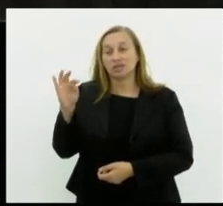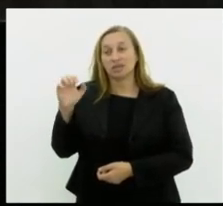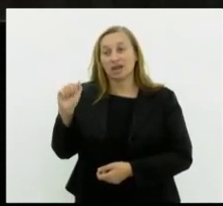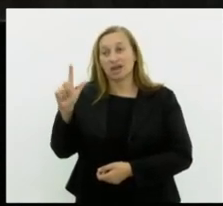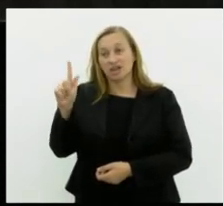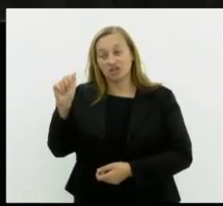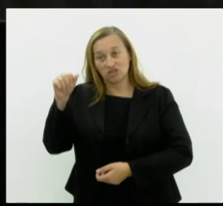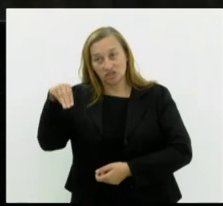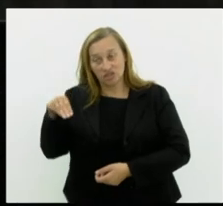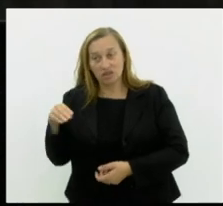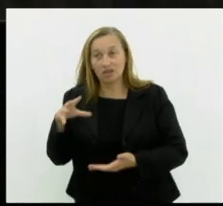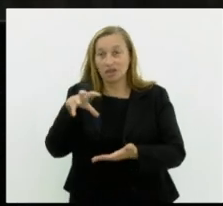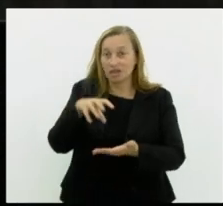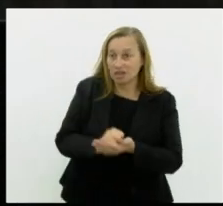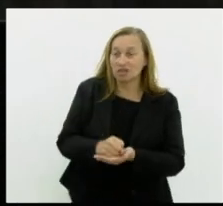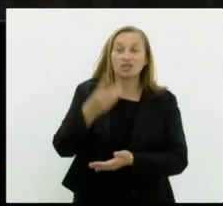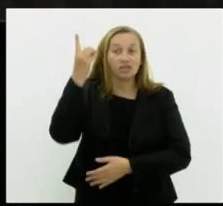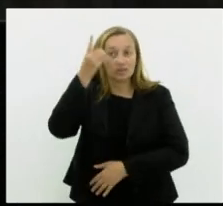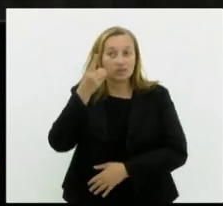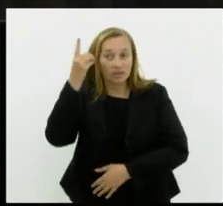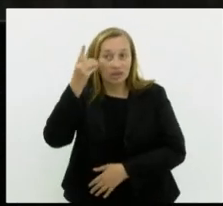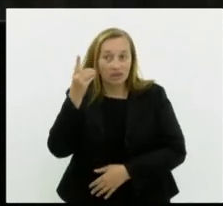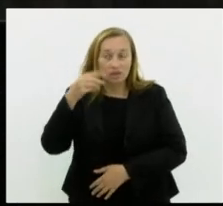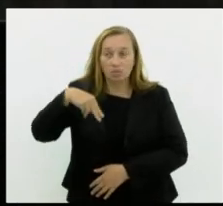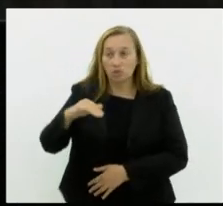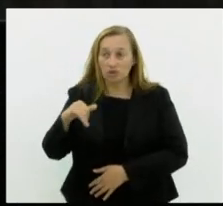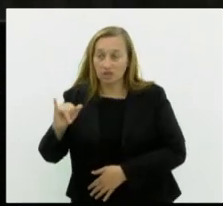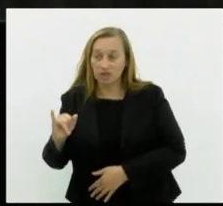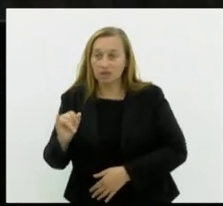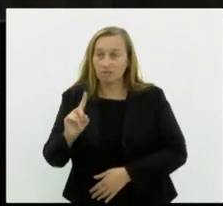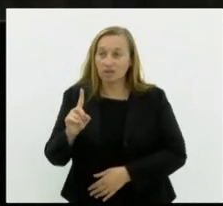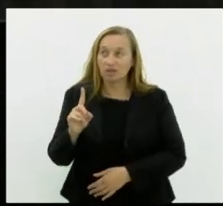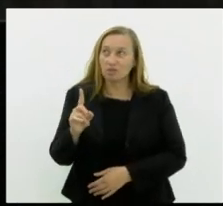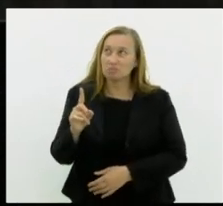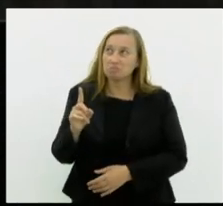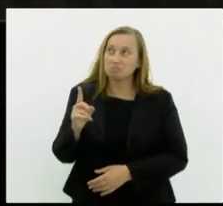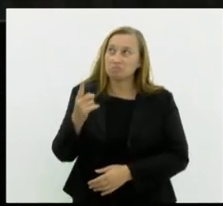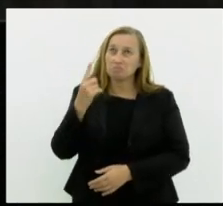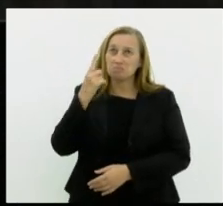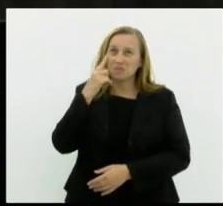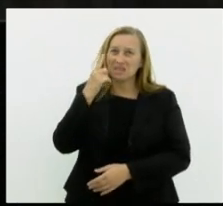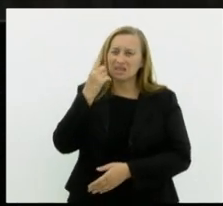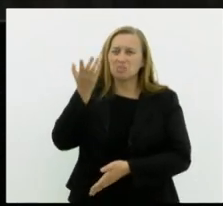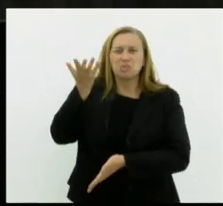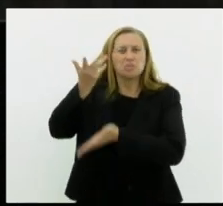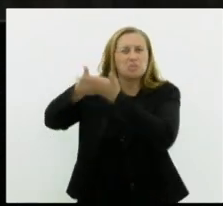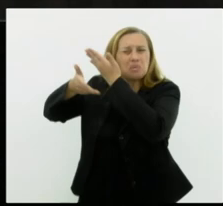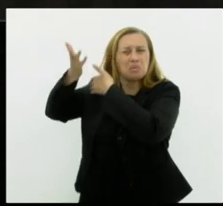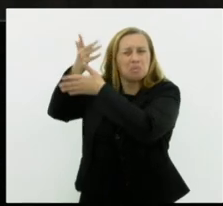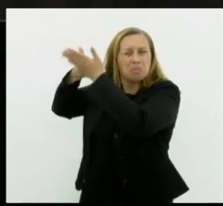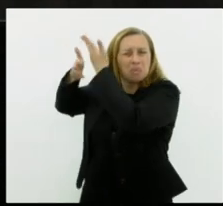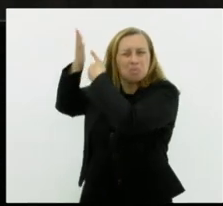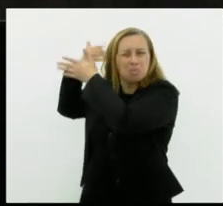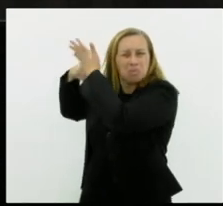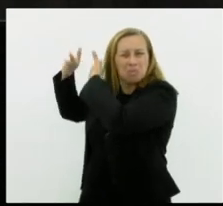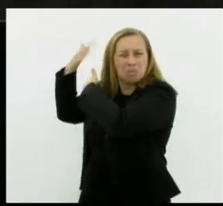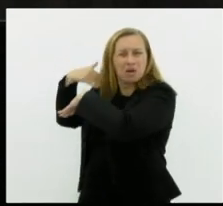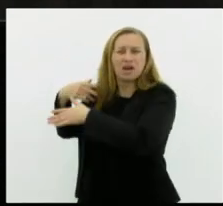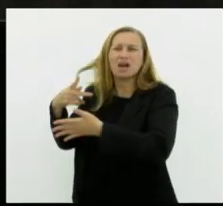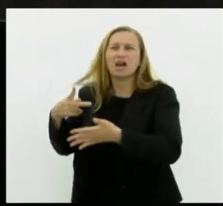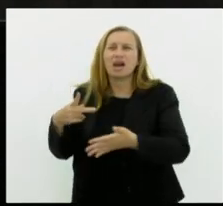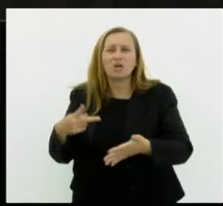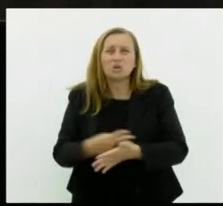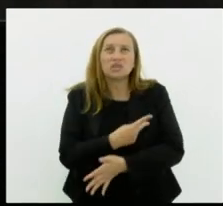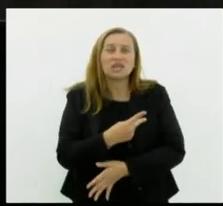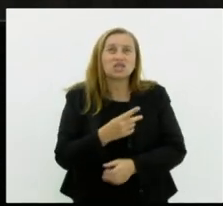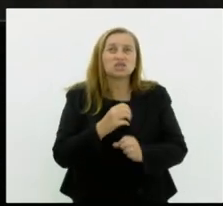Registre-se, deputado Munir, para não ir muito atrás na linha do tempo, que isso acontece desde a